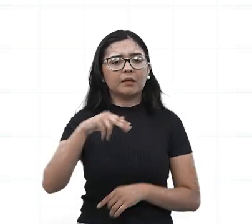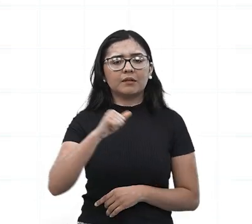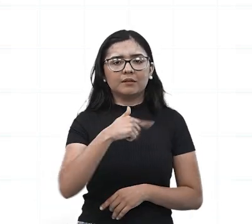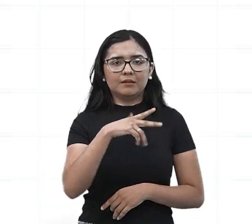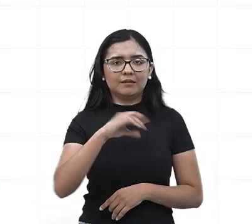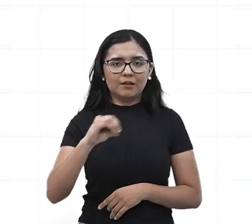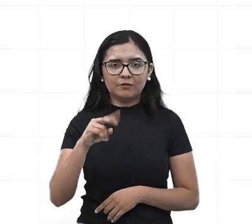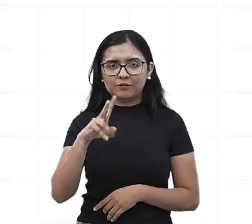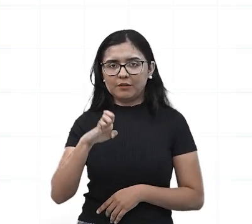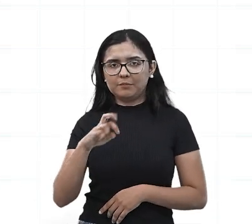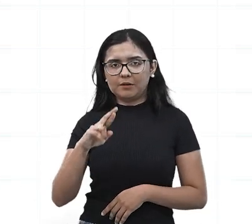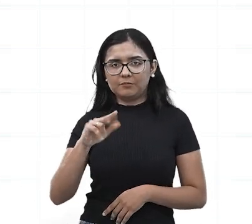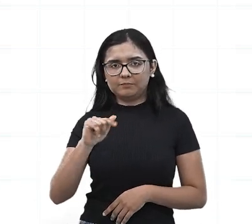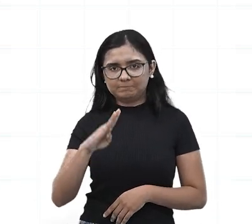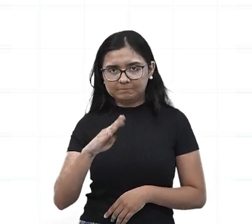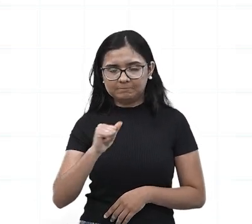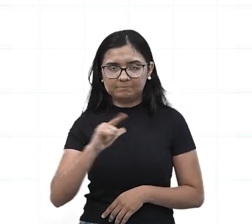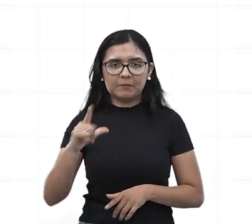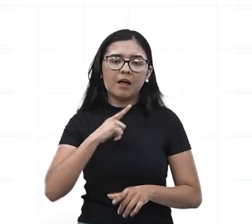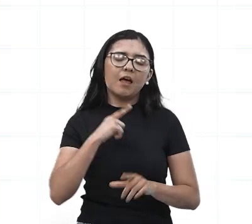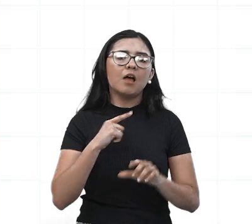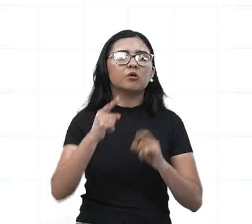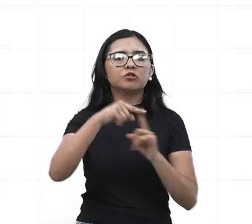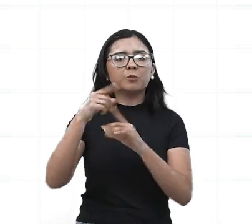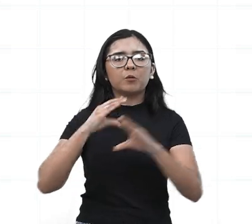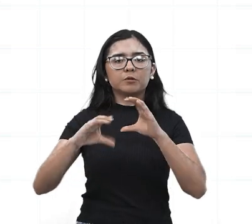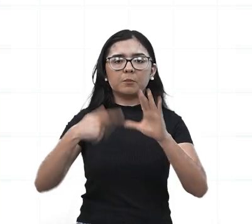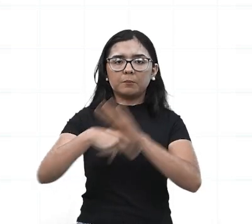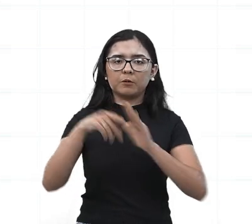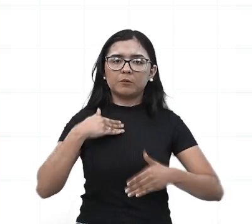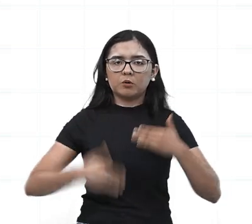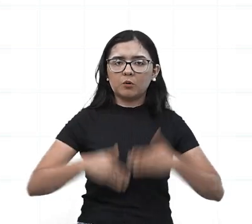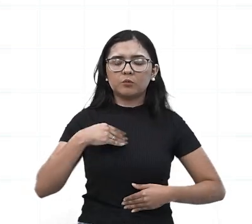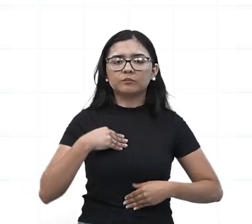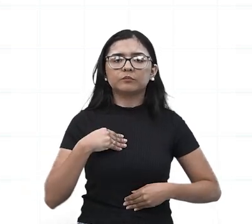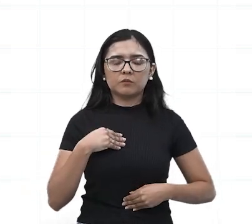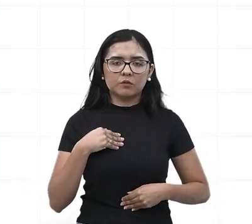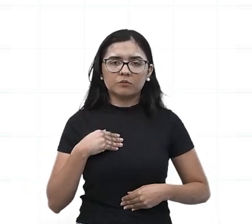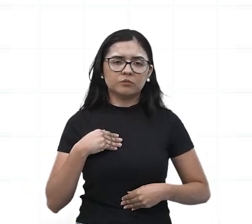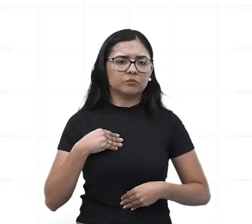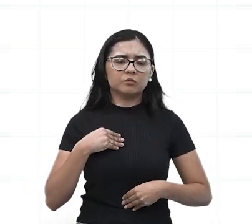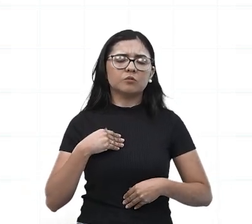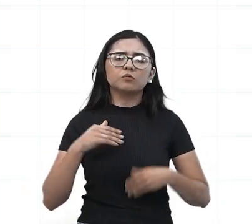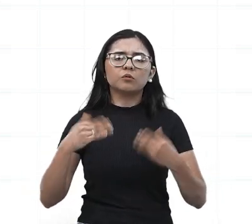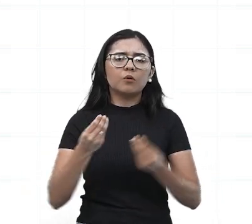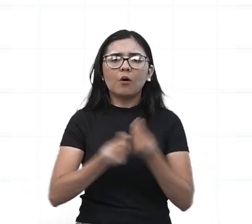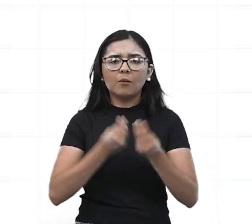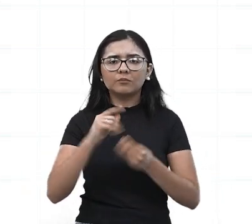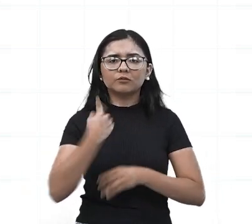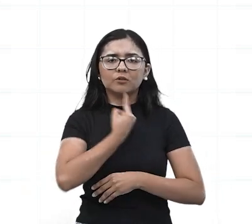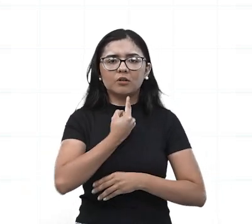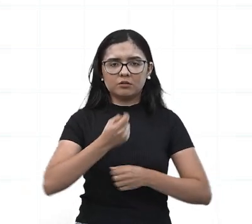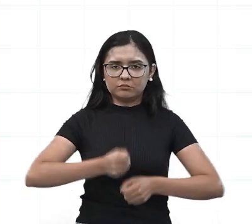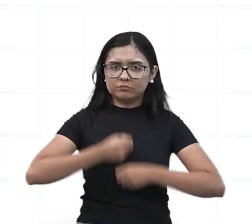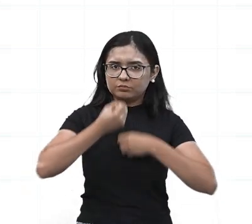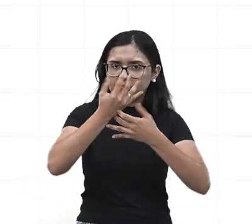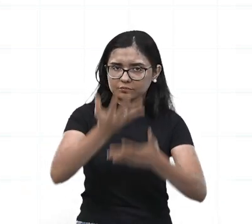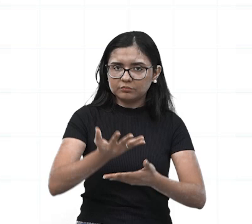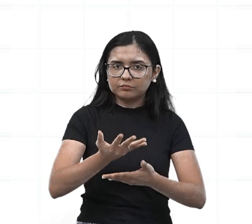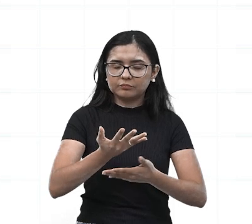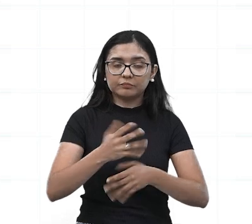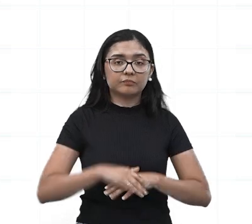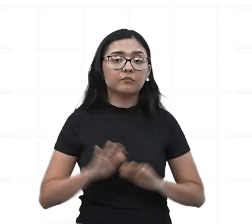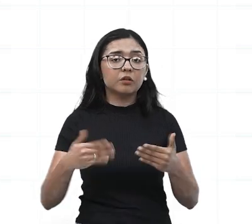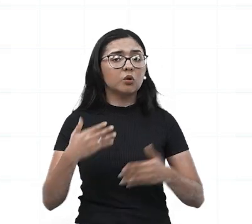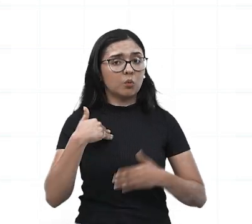uma forma de comunicação do nosso corpo relacionado à maneira como ele se expressa. Então, o